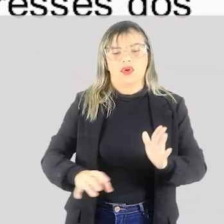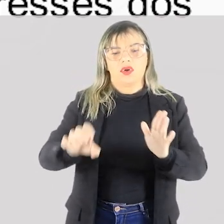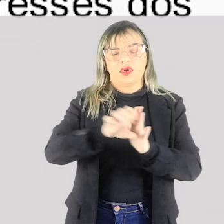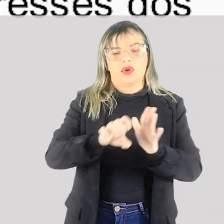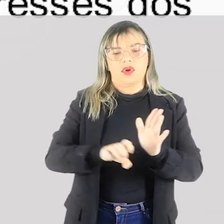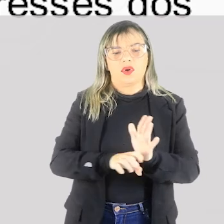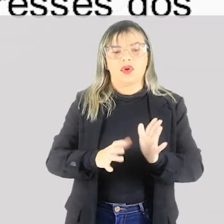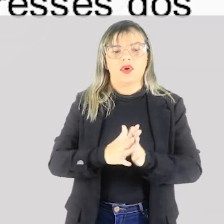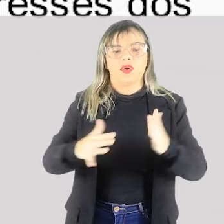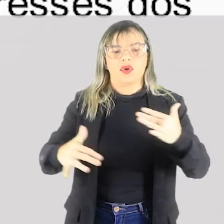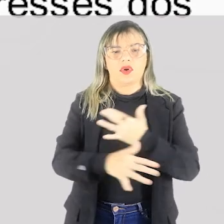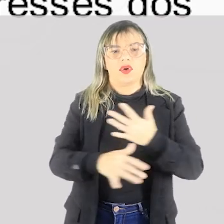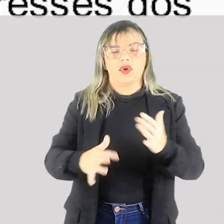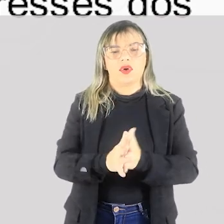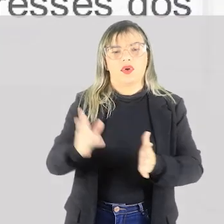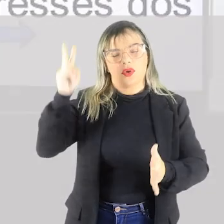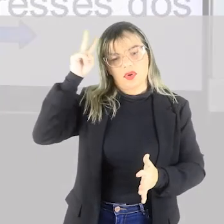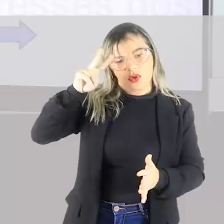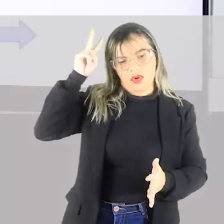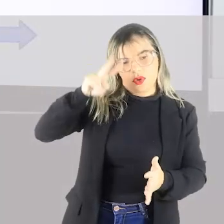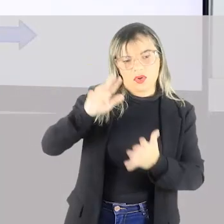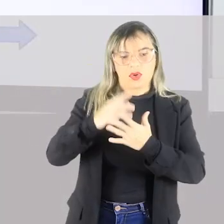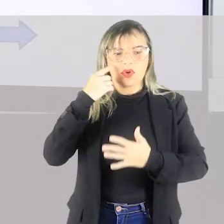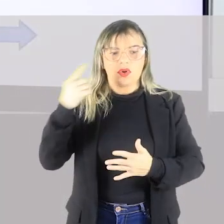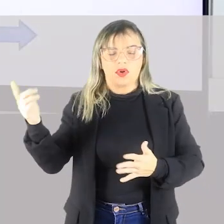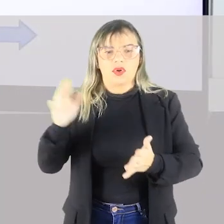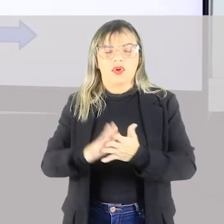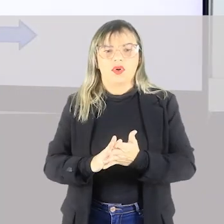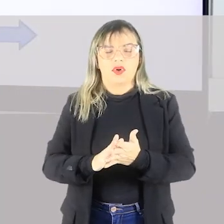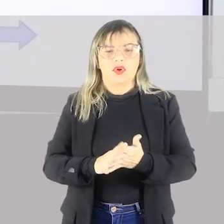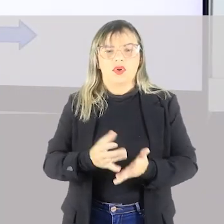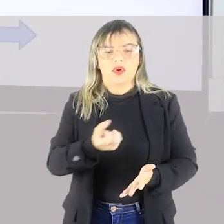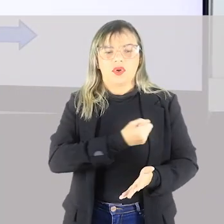da Cidade. Então lembra, sempre que você olhar esse número de lei,